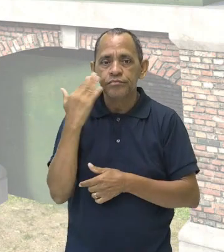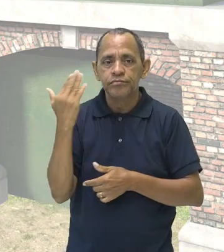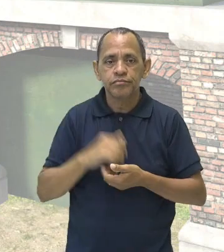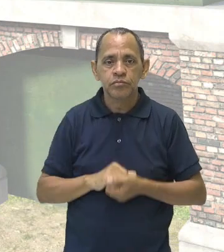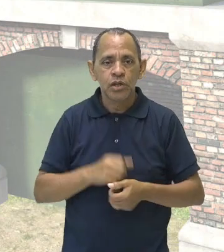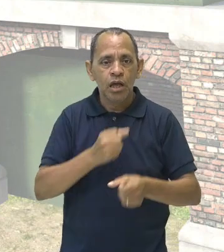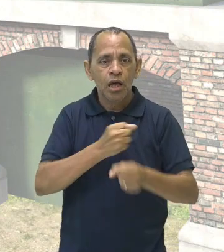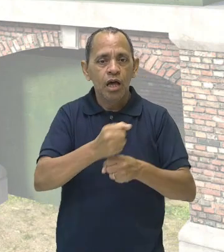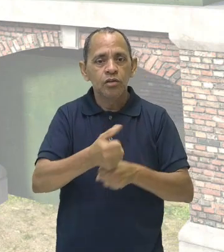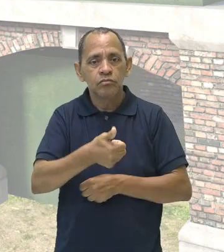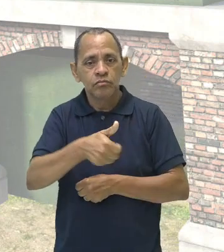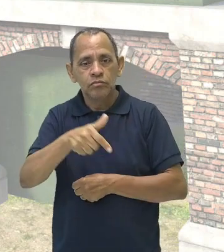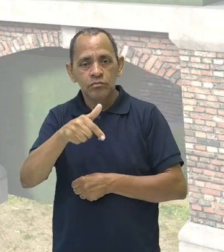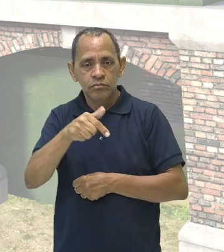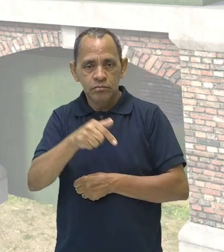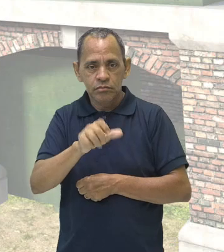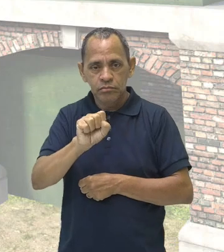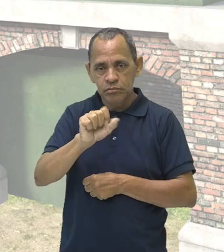tear mecânico em